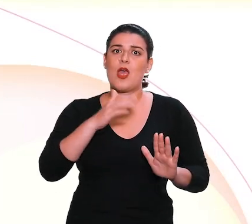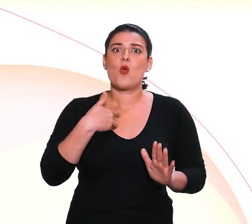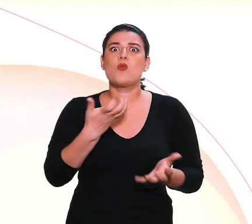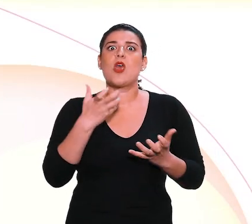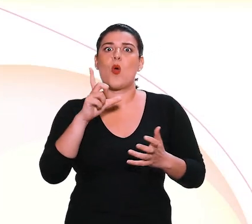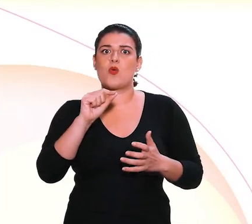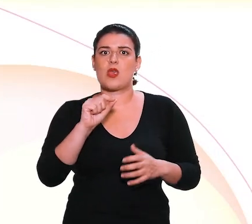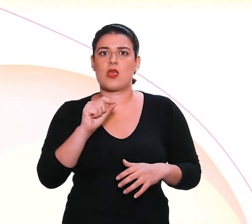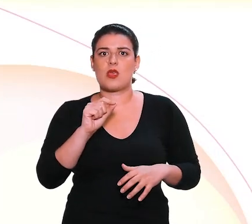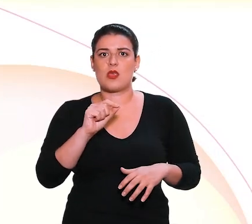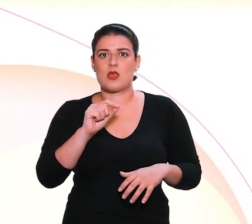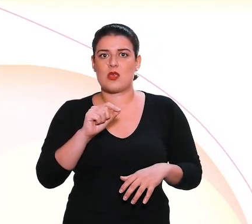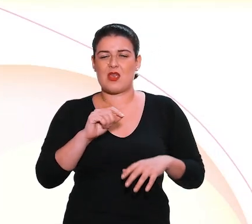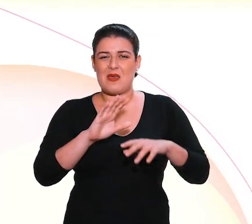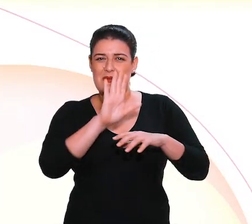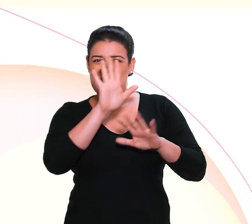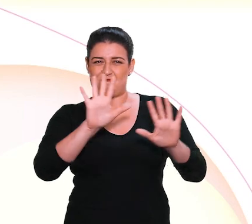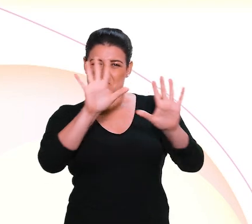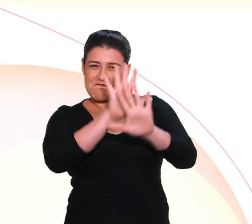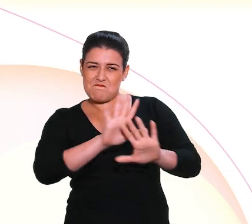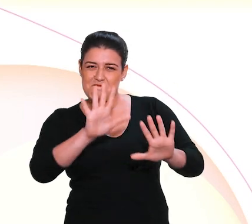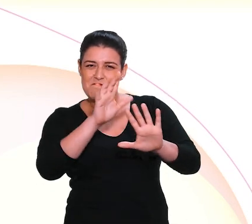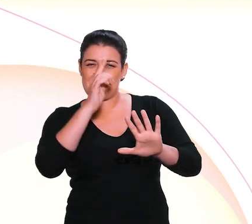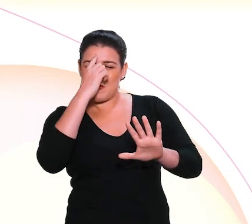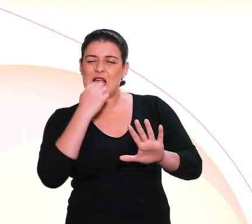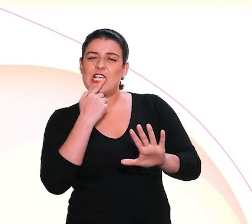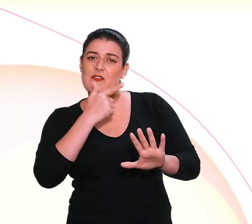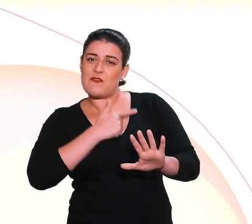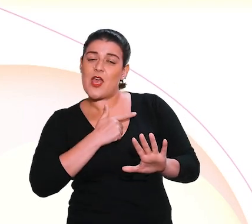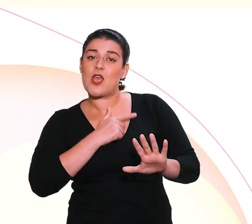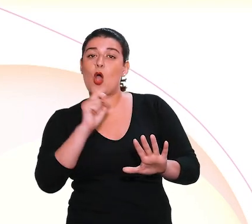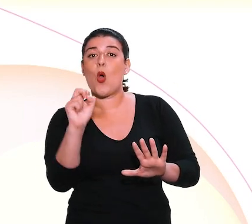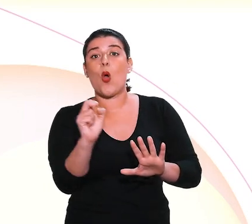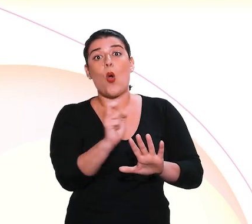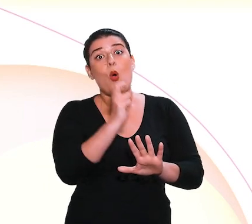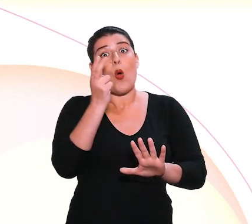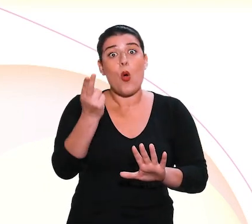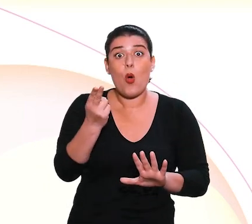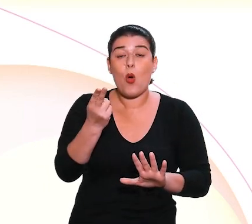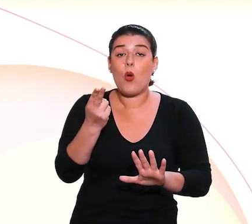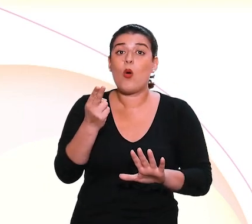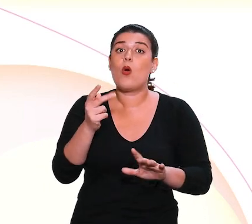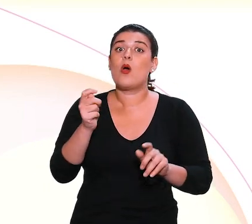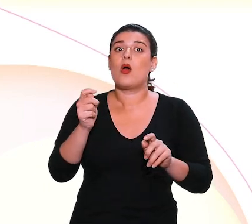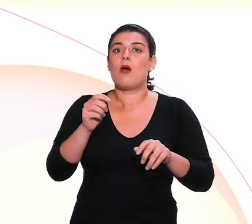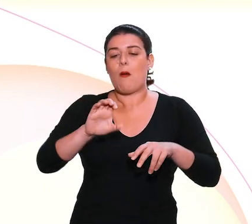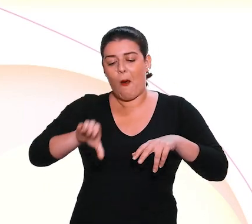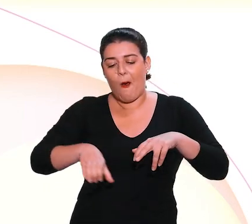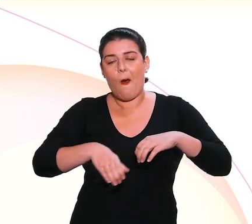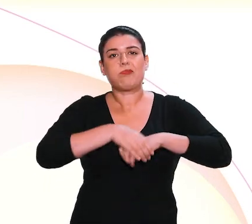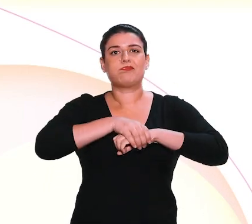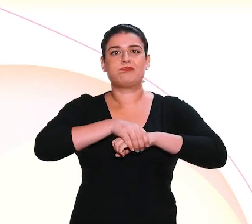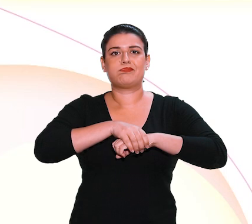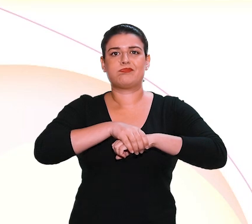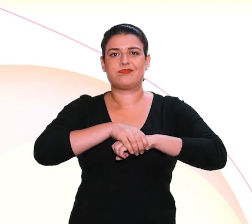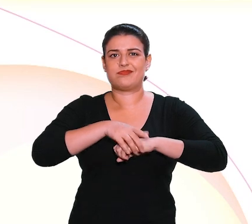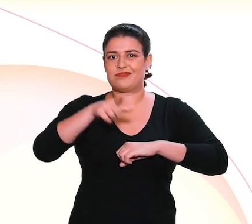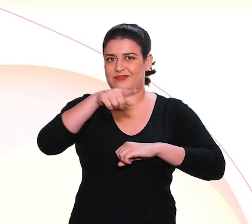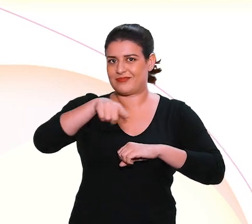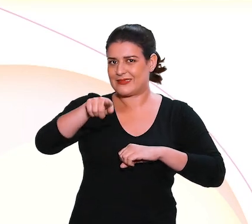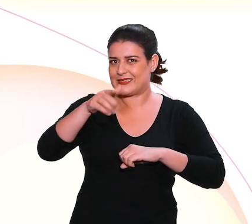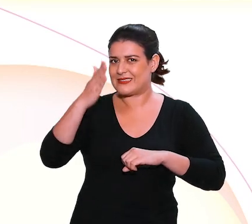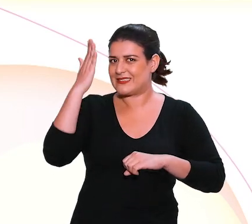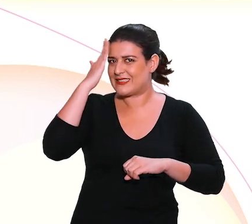prefere? Você prefere ter uma perna que é feia, mas você tem? Ou você prefere ter uma prótese? Porque eu não sei se vocês